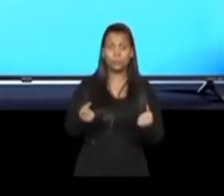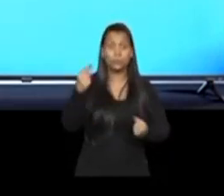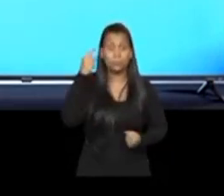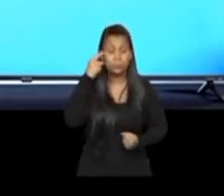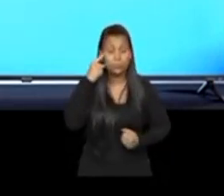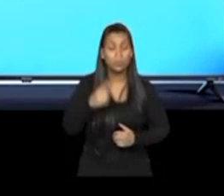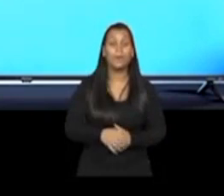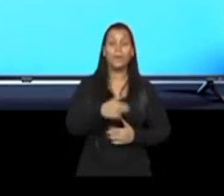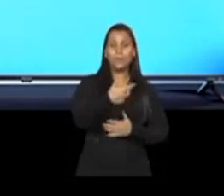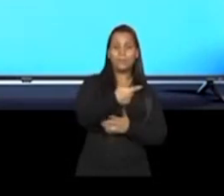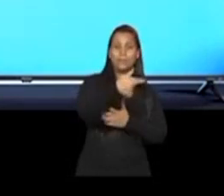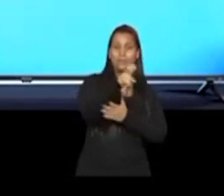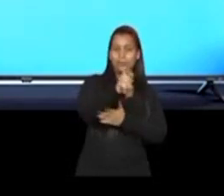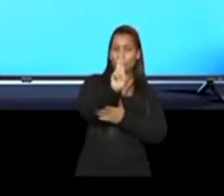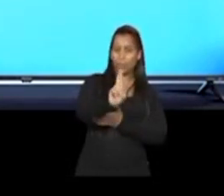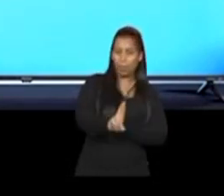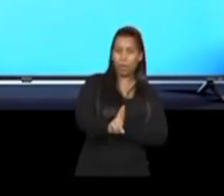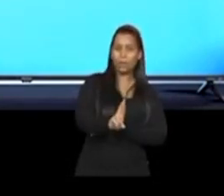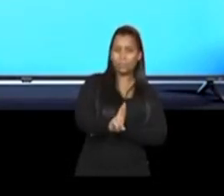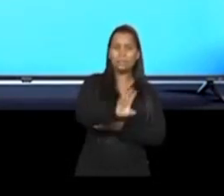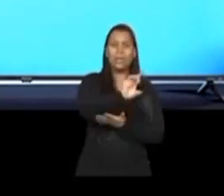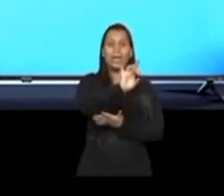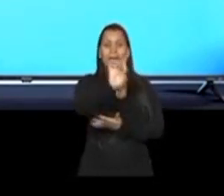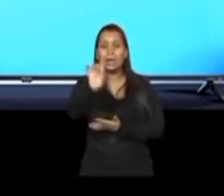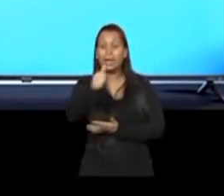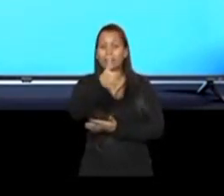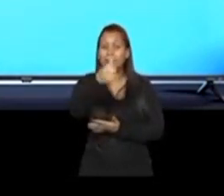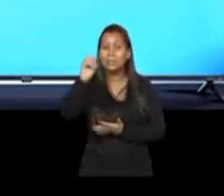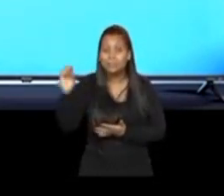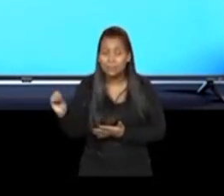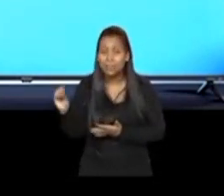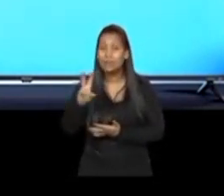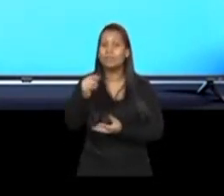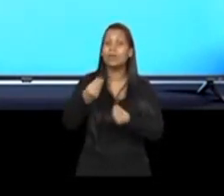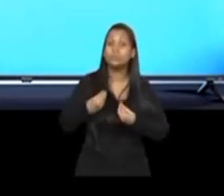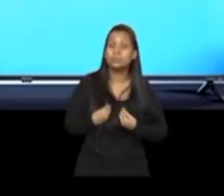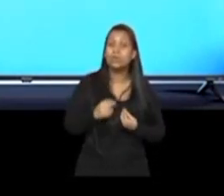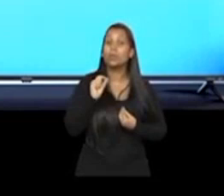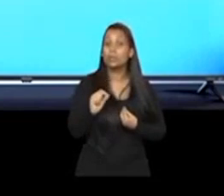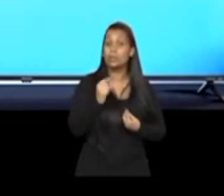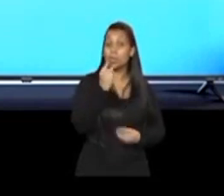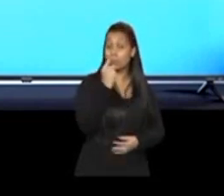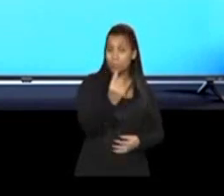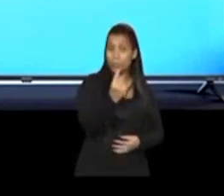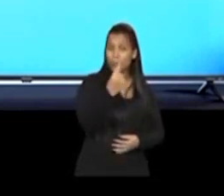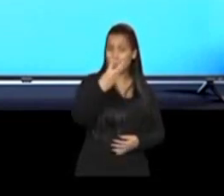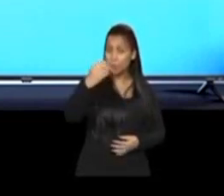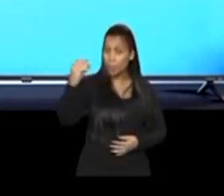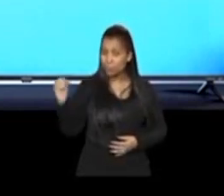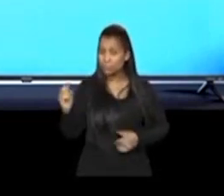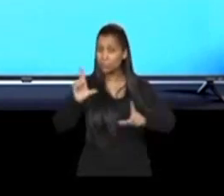R$ 25 de desconto a cada R$ 100 vai nos dar, nos R$ 1.400 da